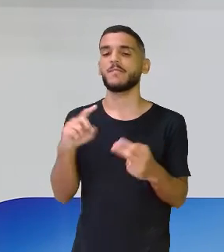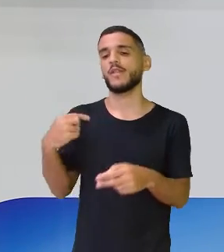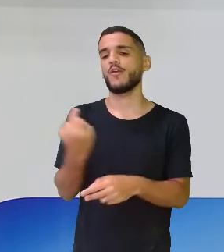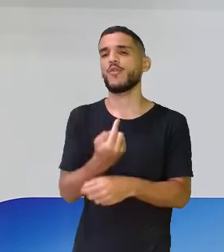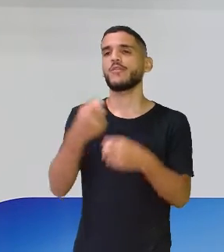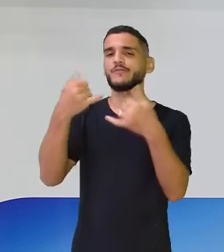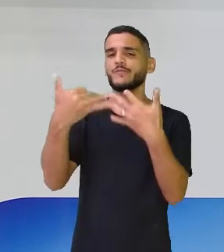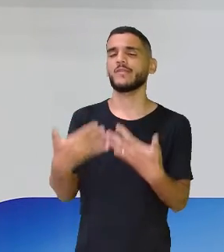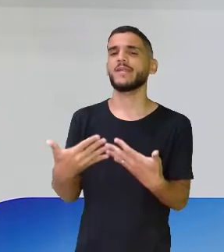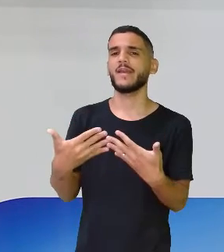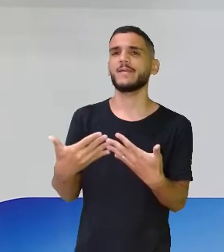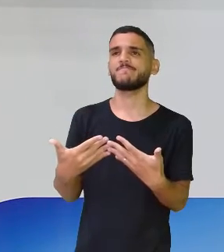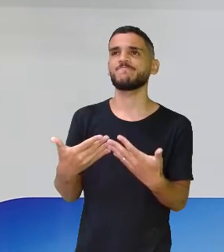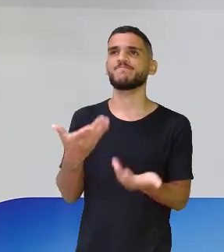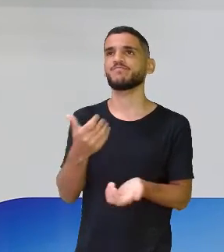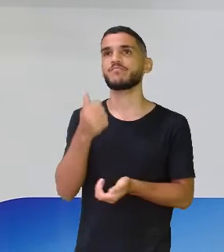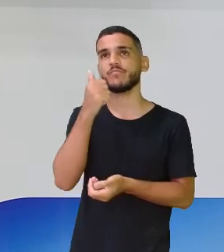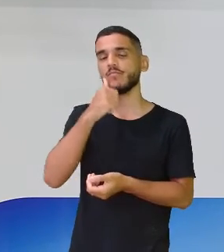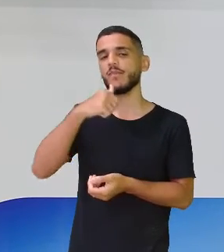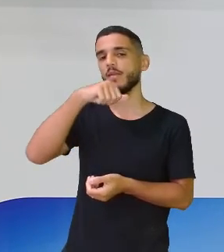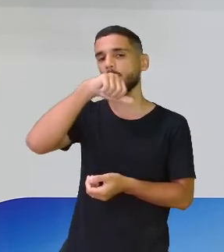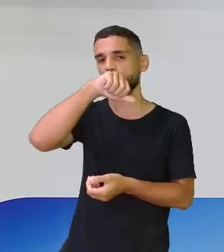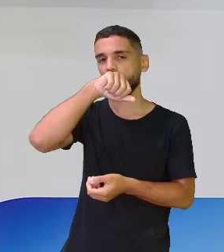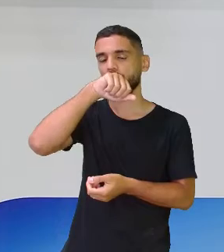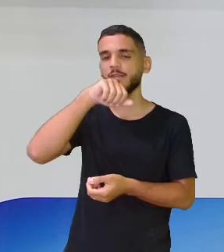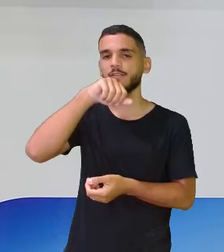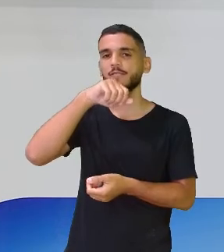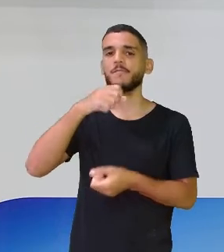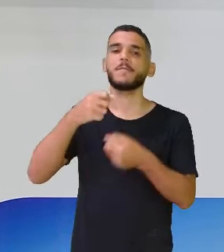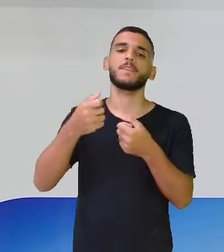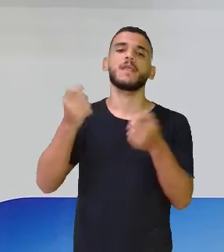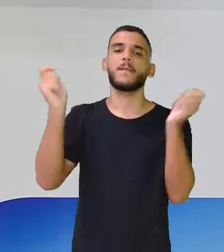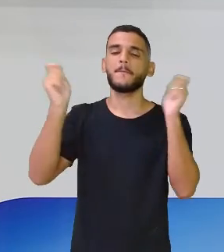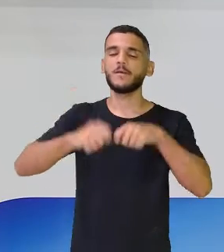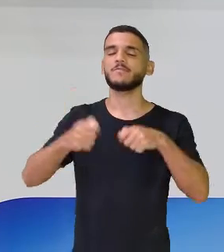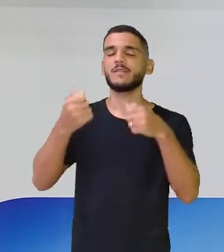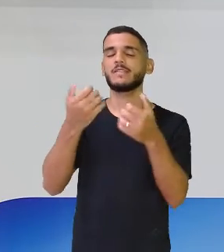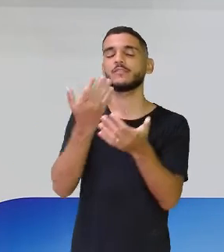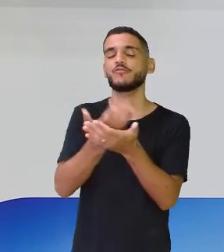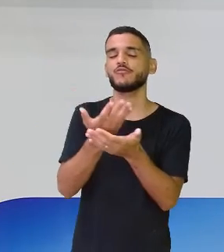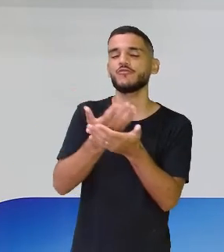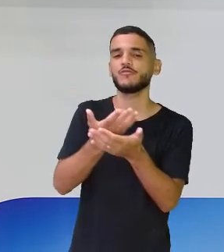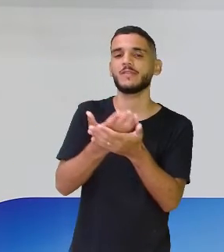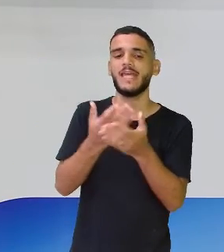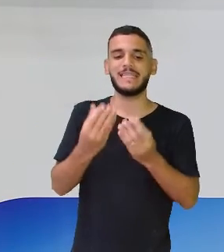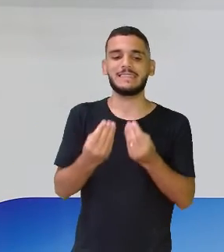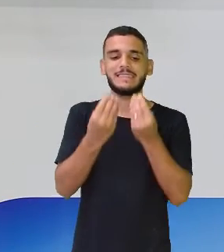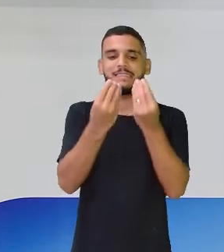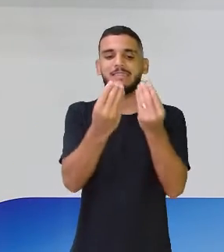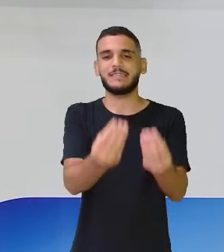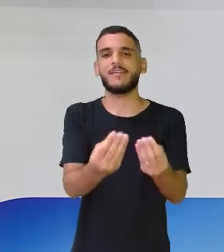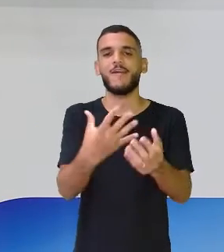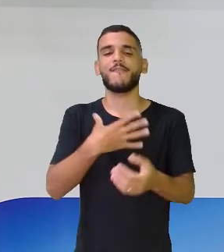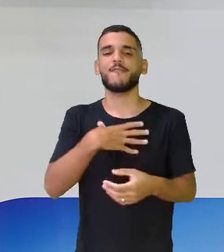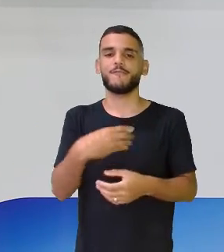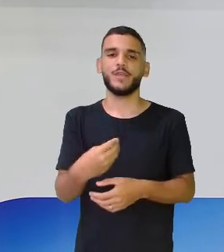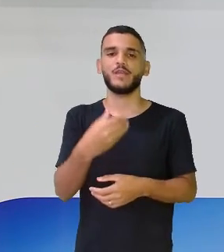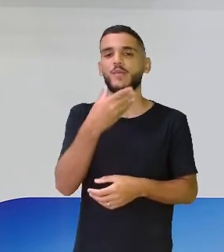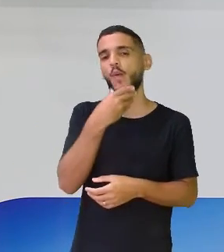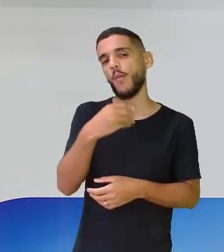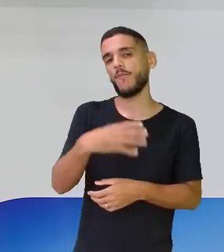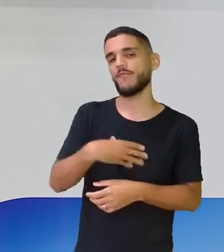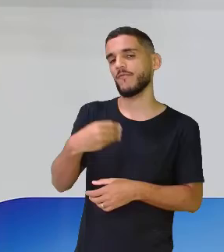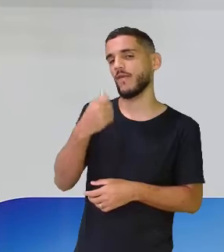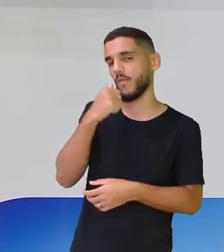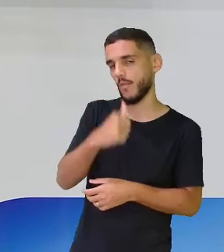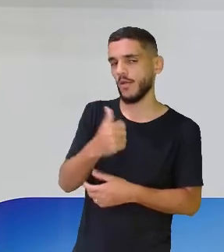a respeito das mães para poder estudar, não ter com quem deixar seu filho ou filha, não ter uma creche, mesmo que seja à noite,